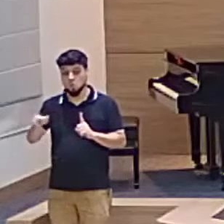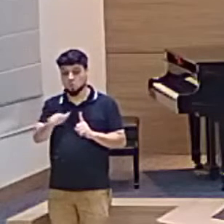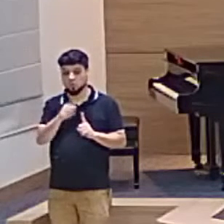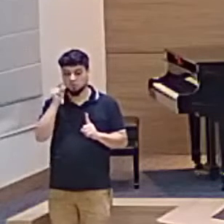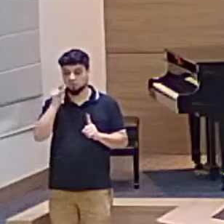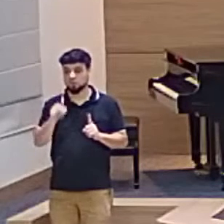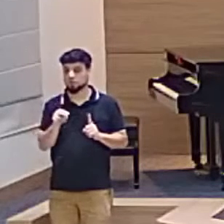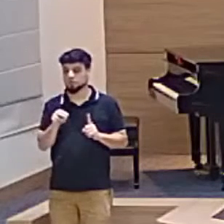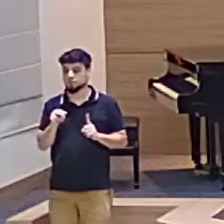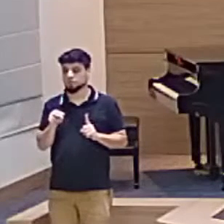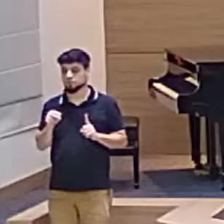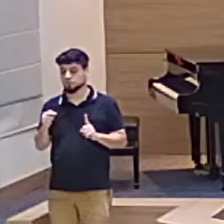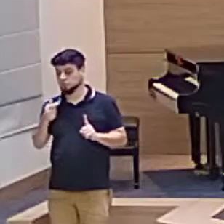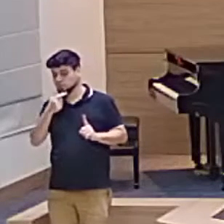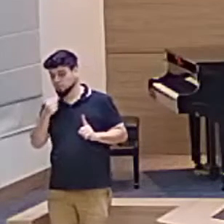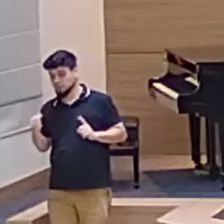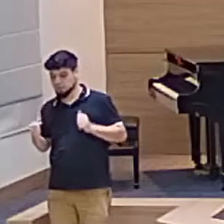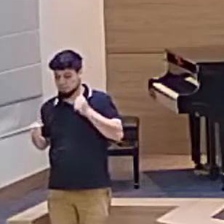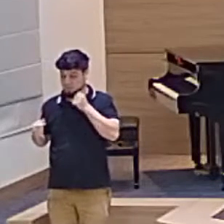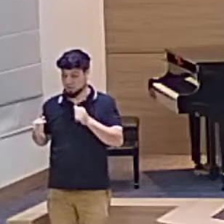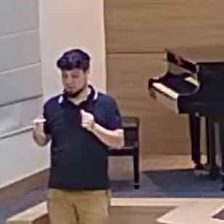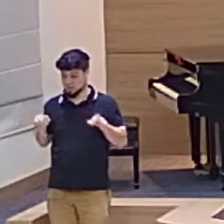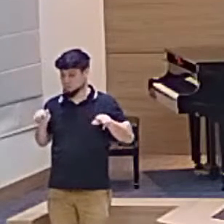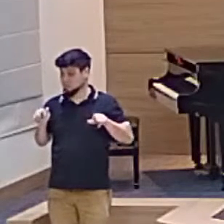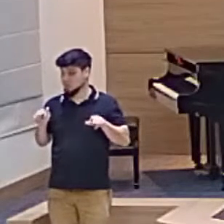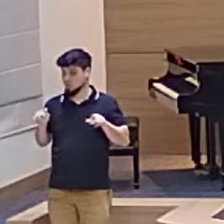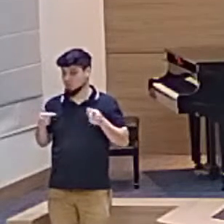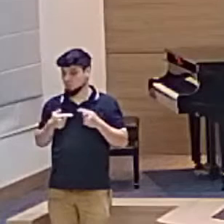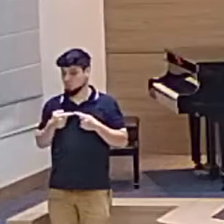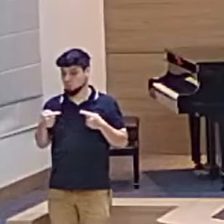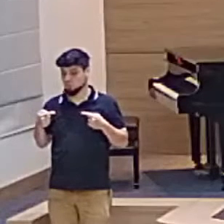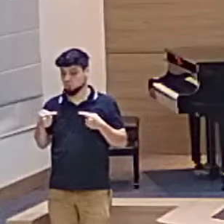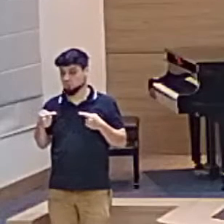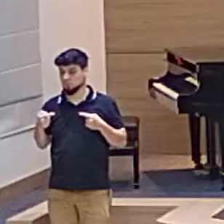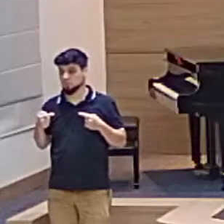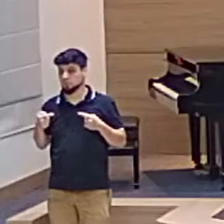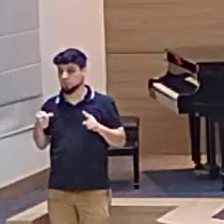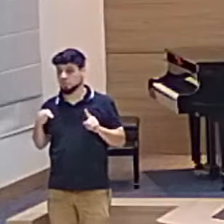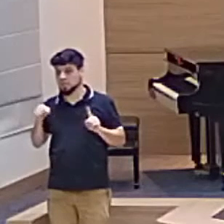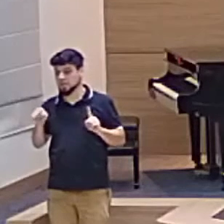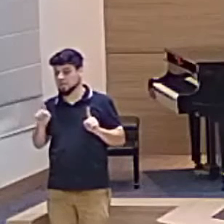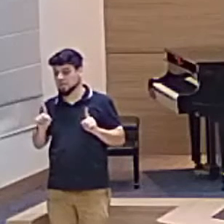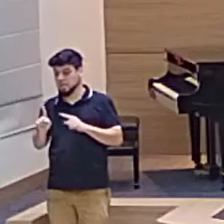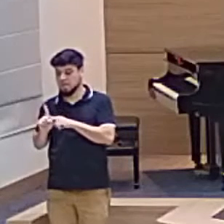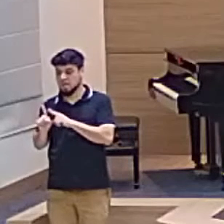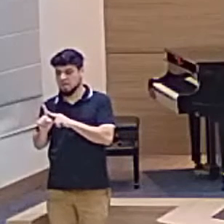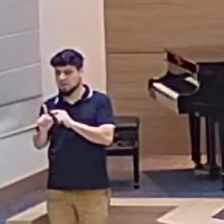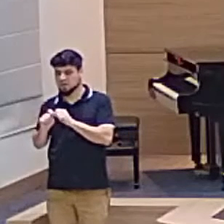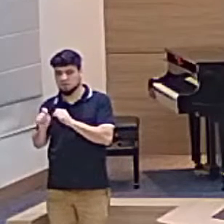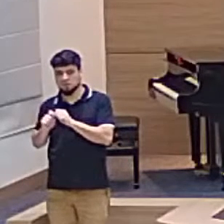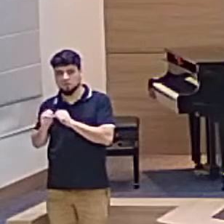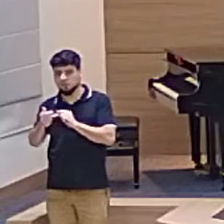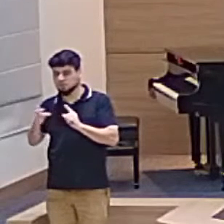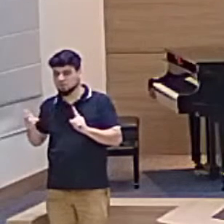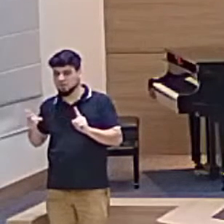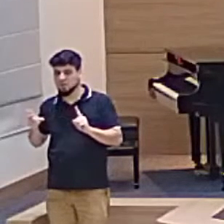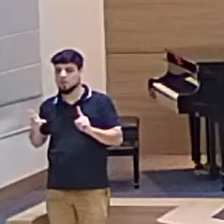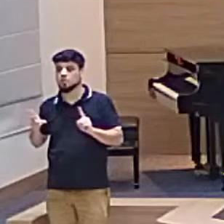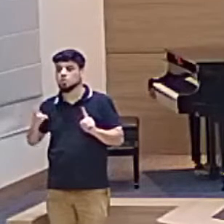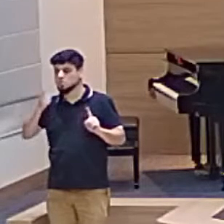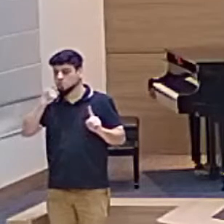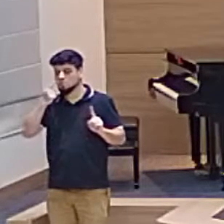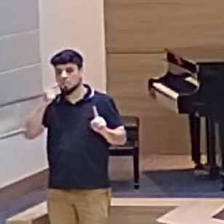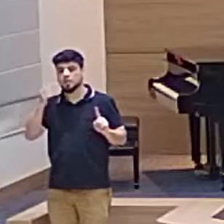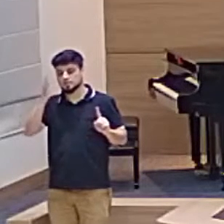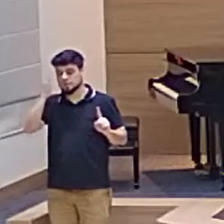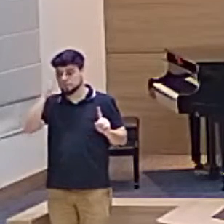se apaixona por uma menina que são irmãos esse menino faz um estratagema daquela das piores e o pai olhando tudo aquilo